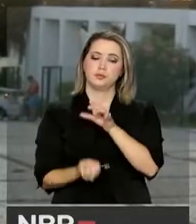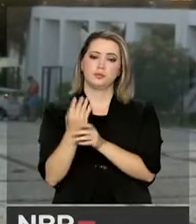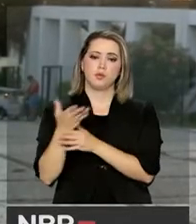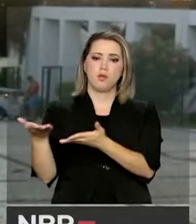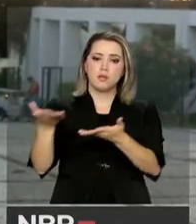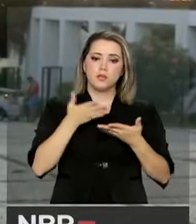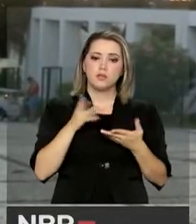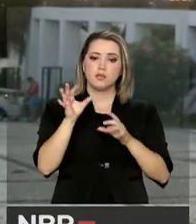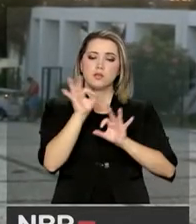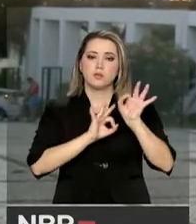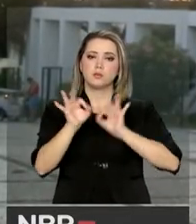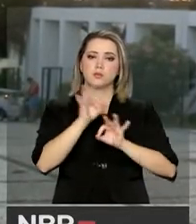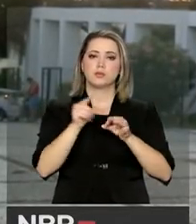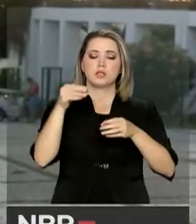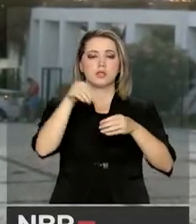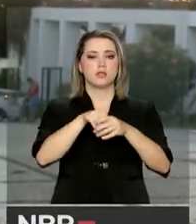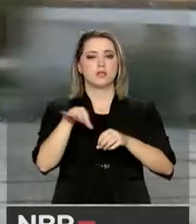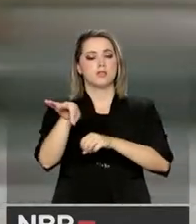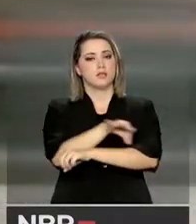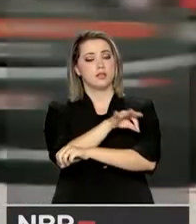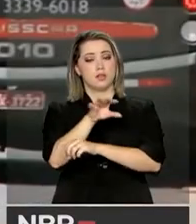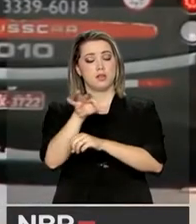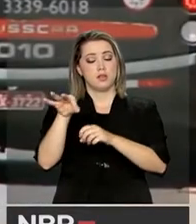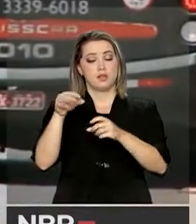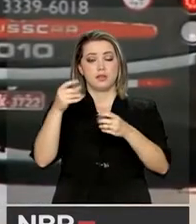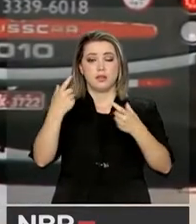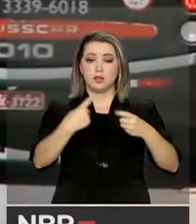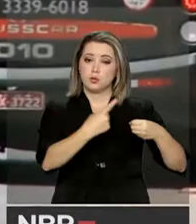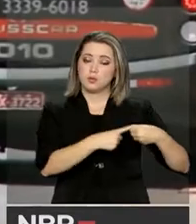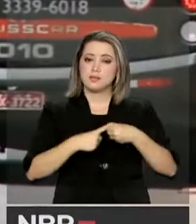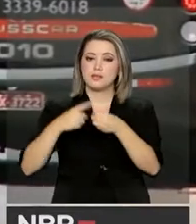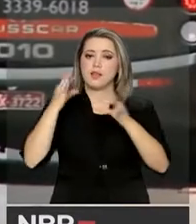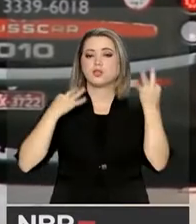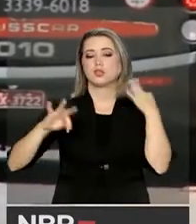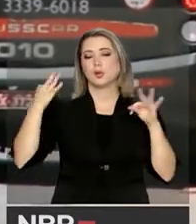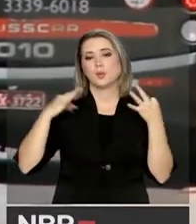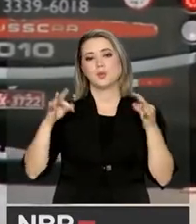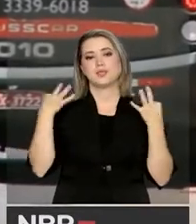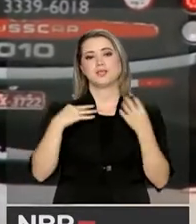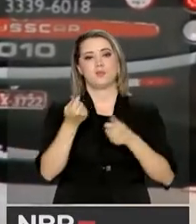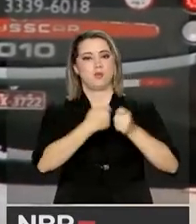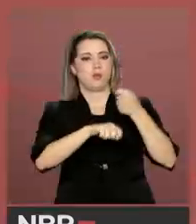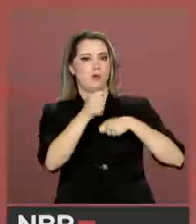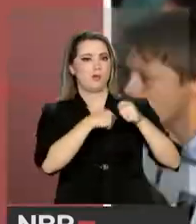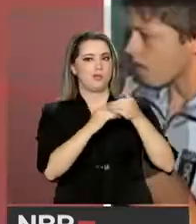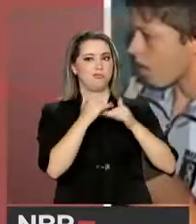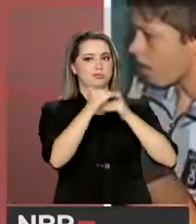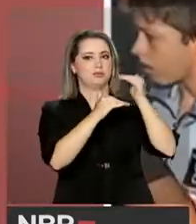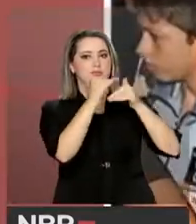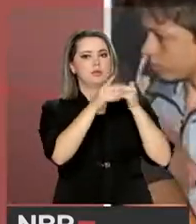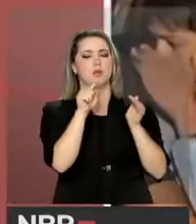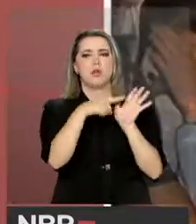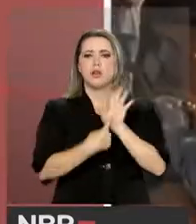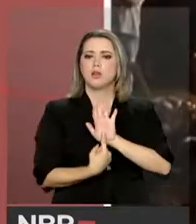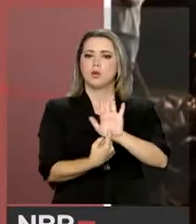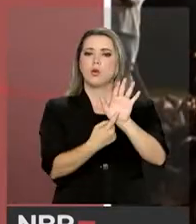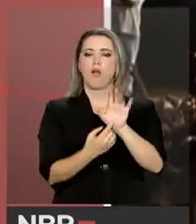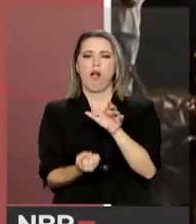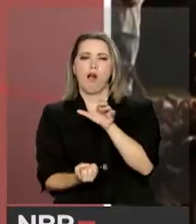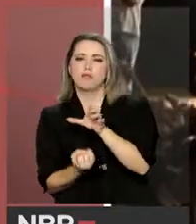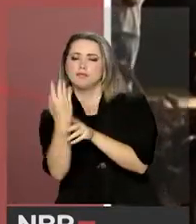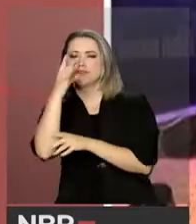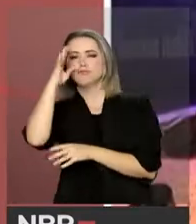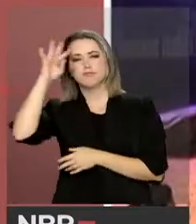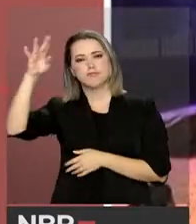preencher uma lacuna na cidade, onde o turismo é uma das grandes atividades econômicas. Ele se propõe a ser a usina criativa